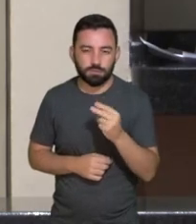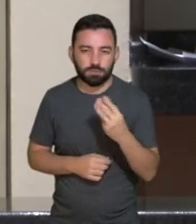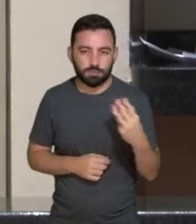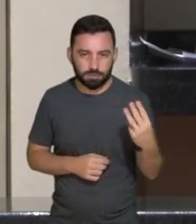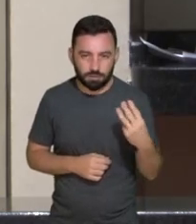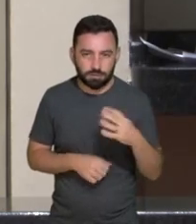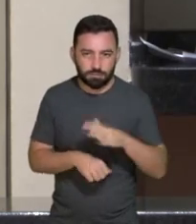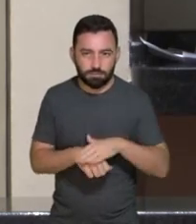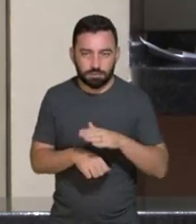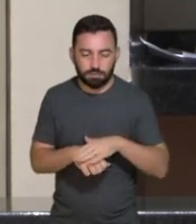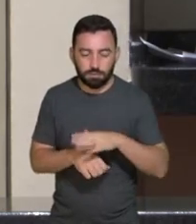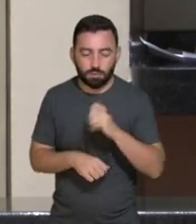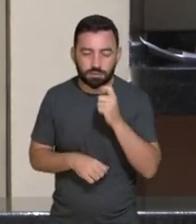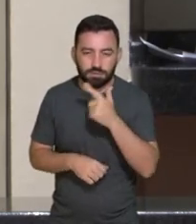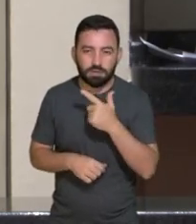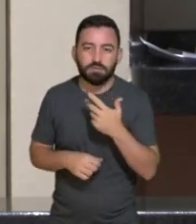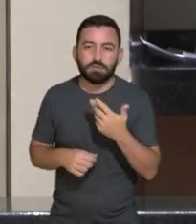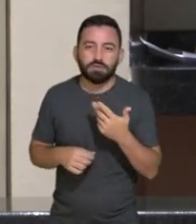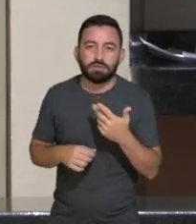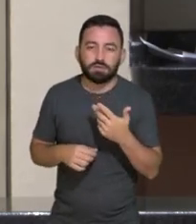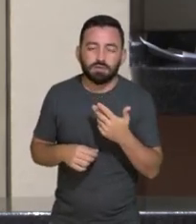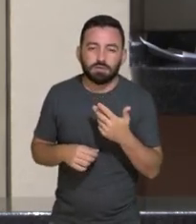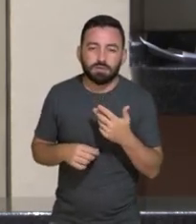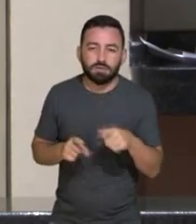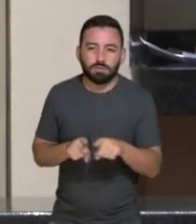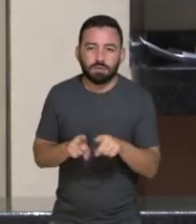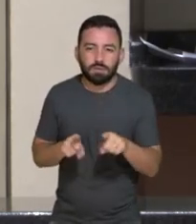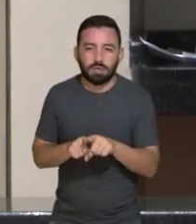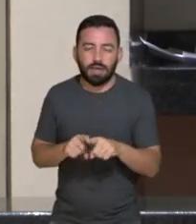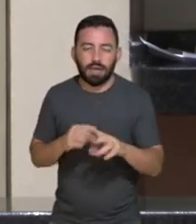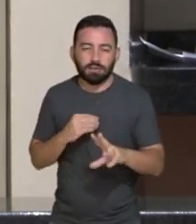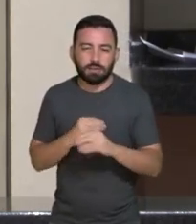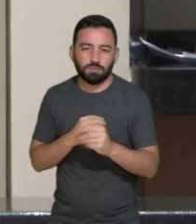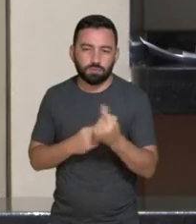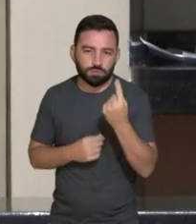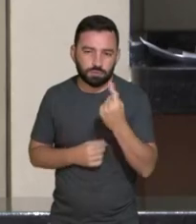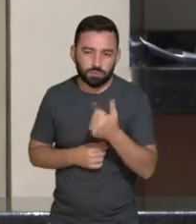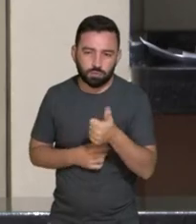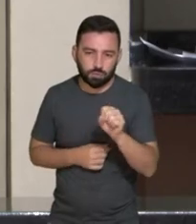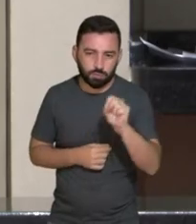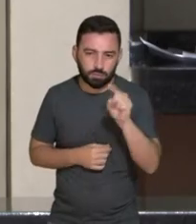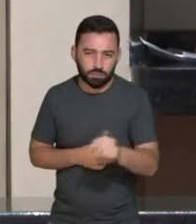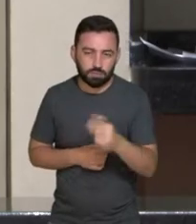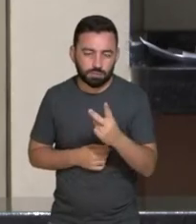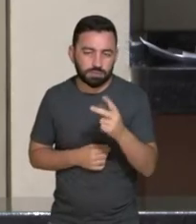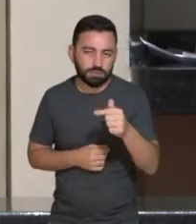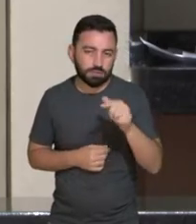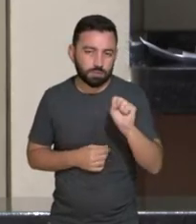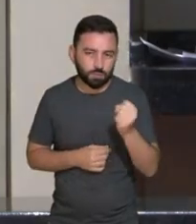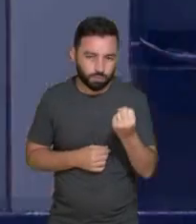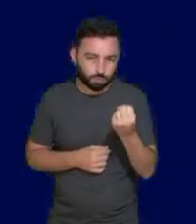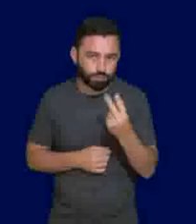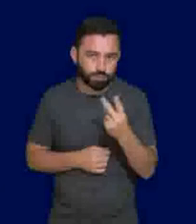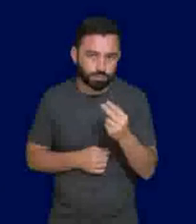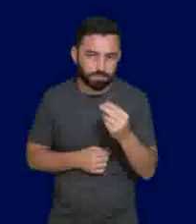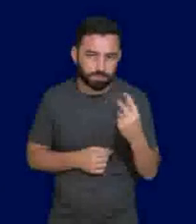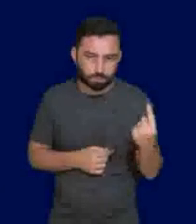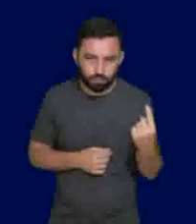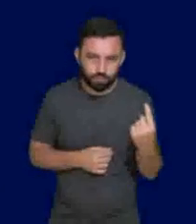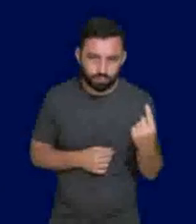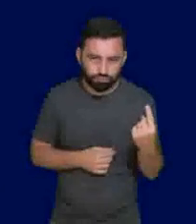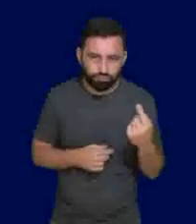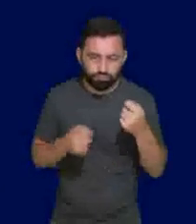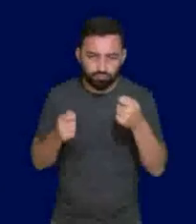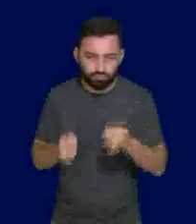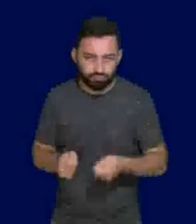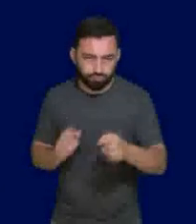deputado Lucas Neves. Altera o anexo único da lei 18.278 de 2021, que consolida os atos